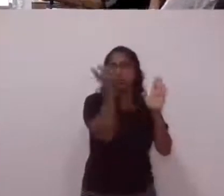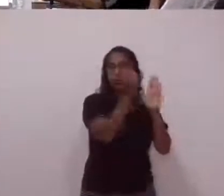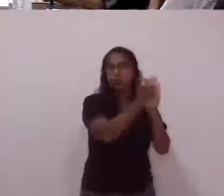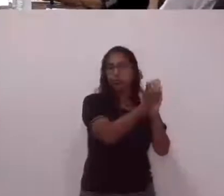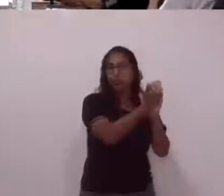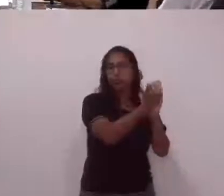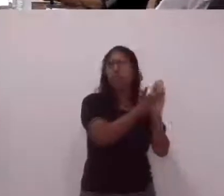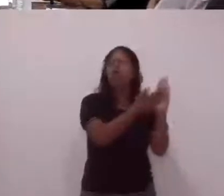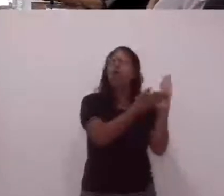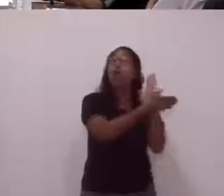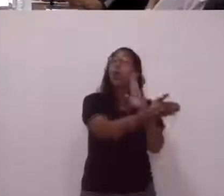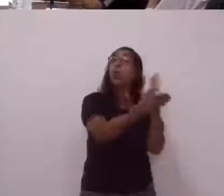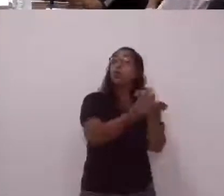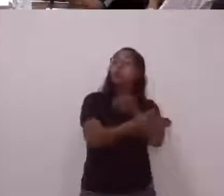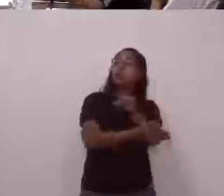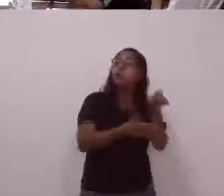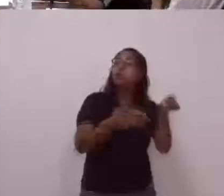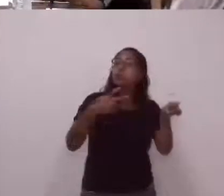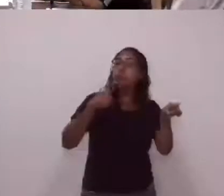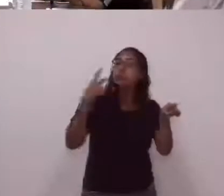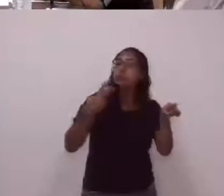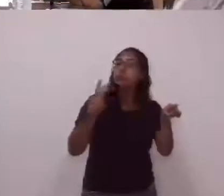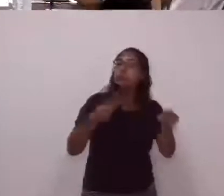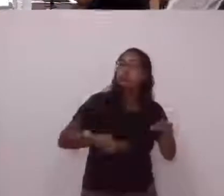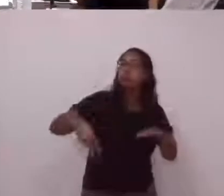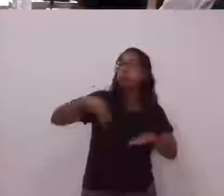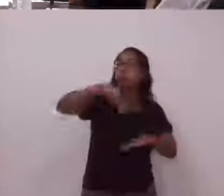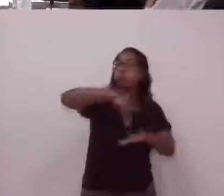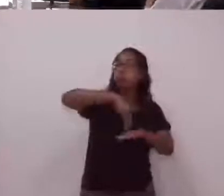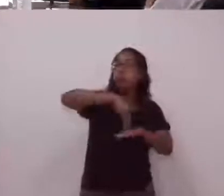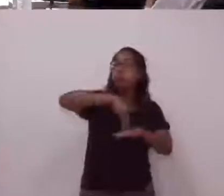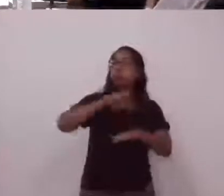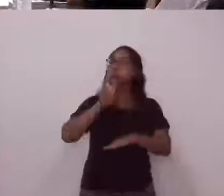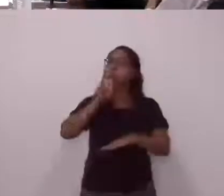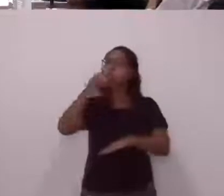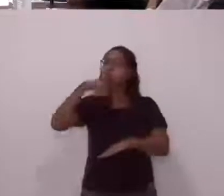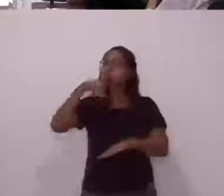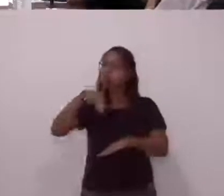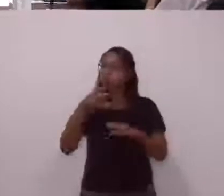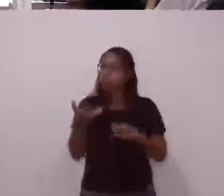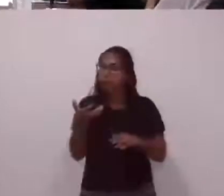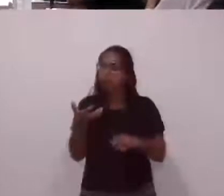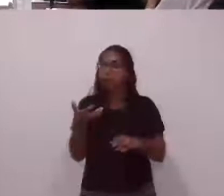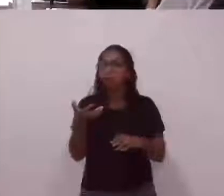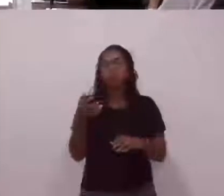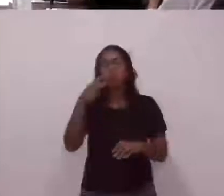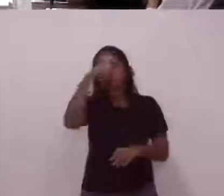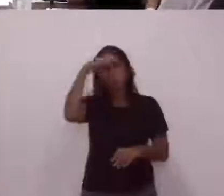alguns dos senhores vereadores querem se pronunciar por cinco minutos peço a palavra tem a palavra vereador